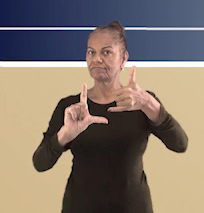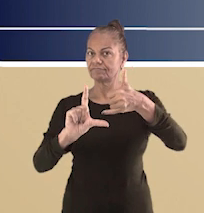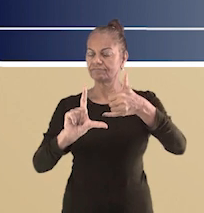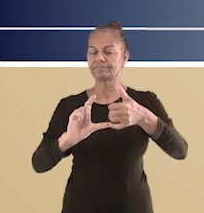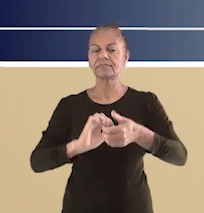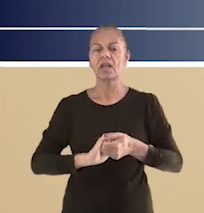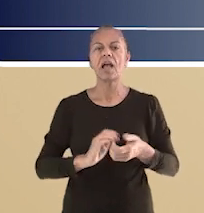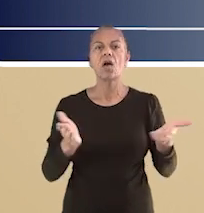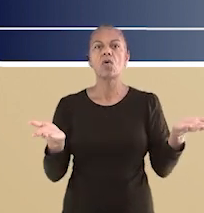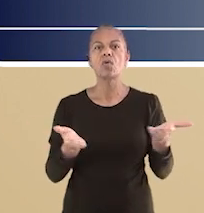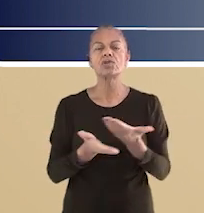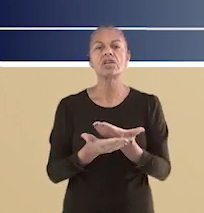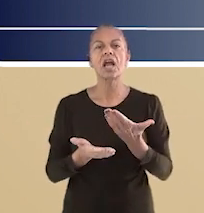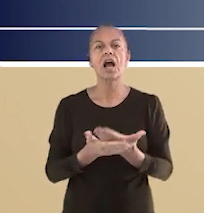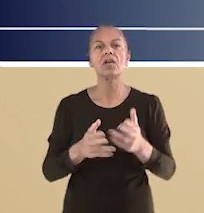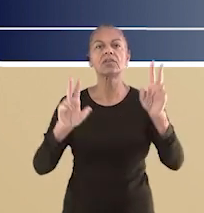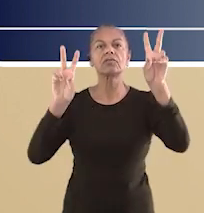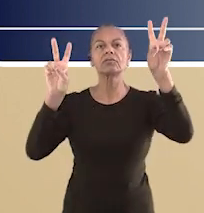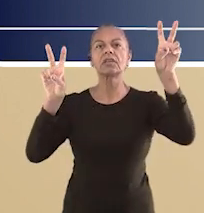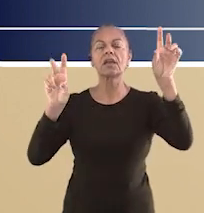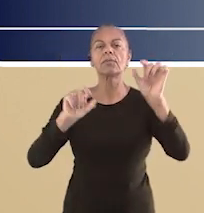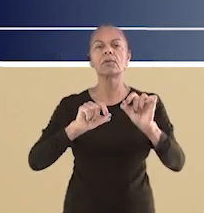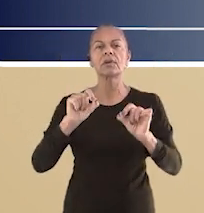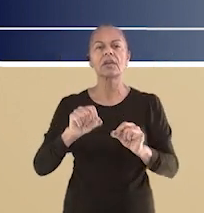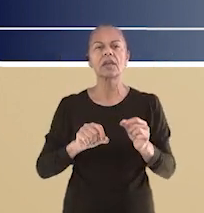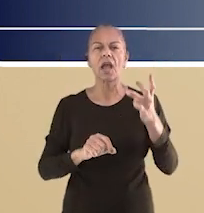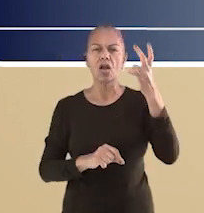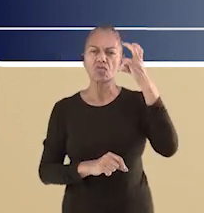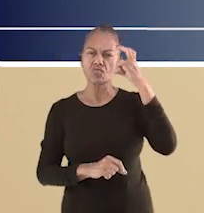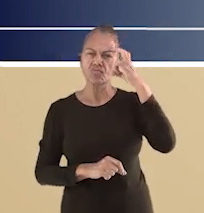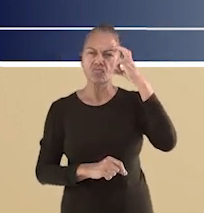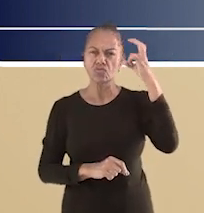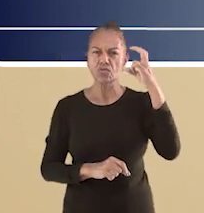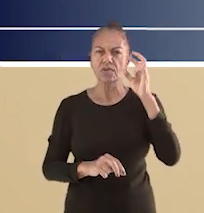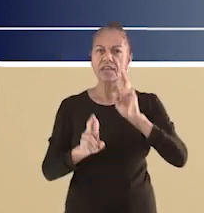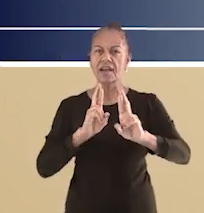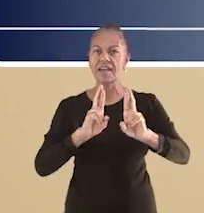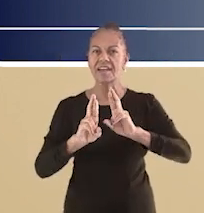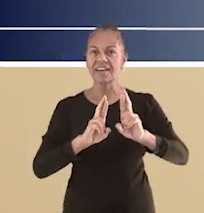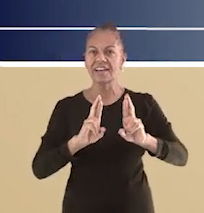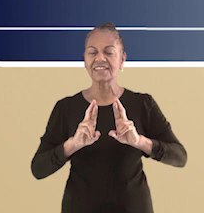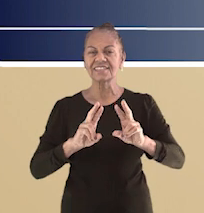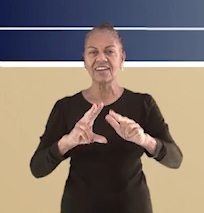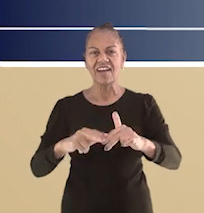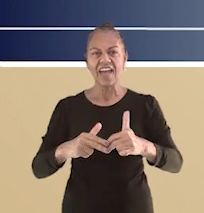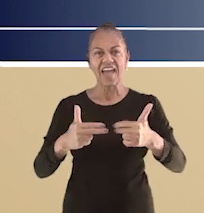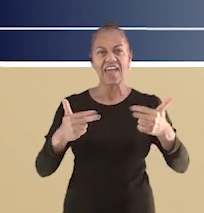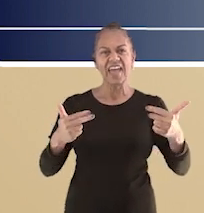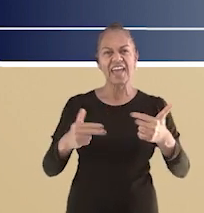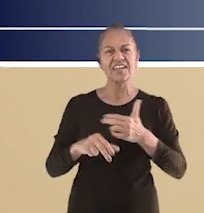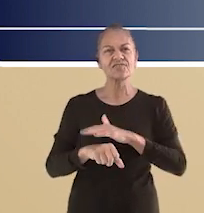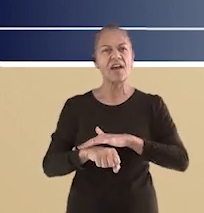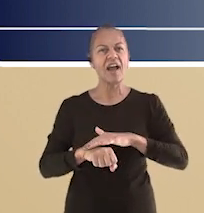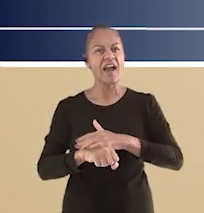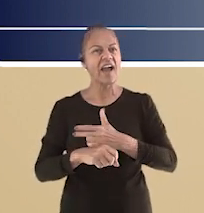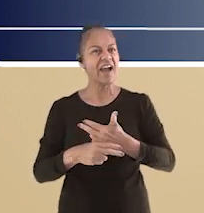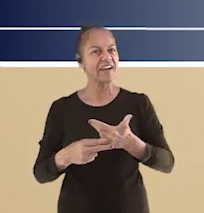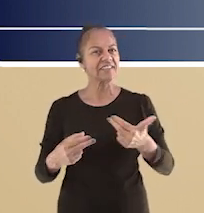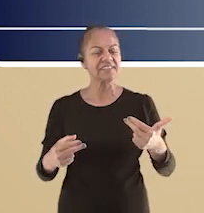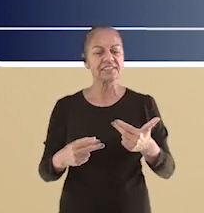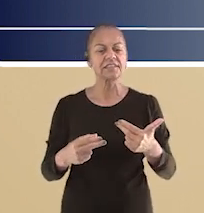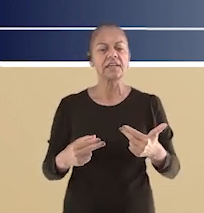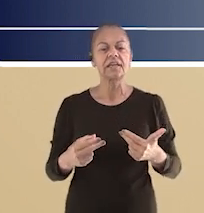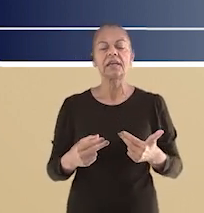temático: cultura e relações étnico-raciais. Nosso objetivo de aprendizagem: compreender o movimentar-se